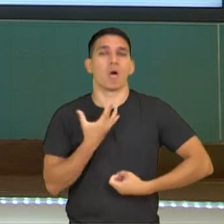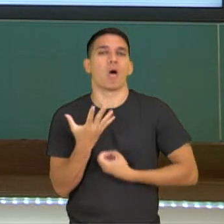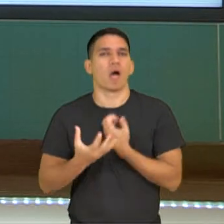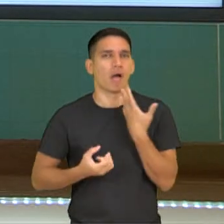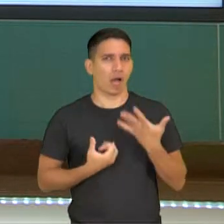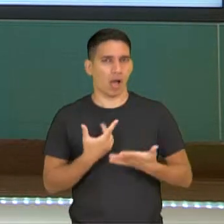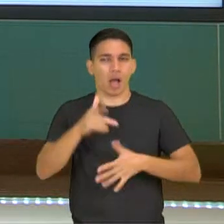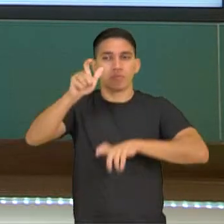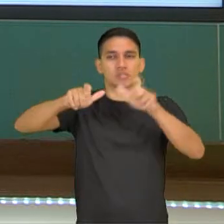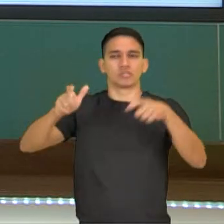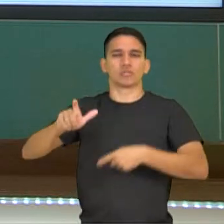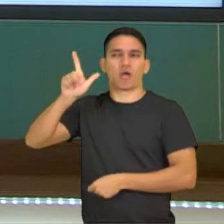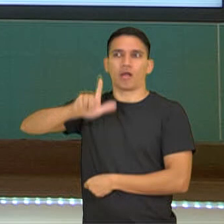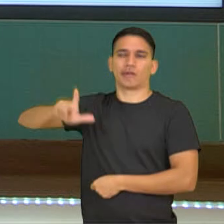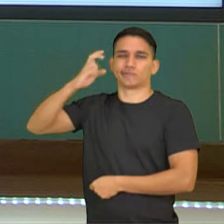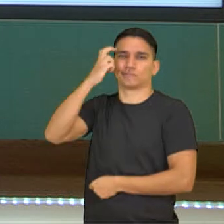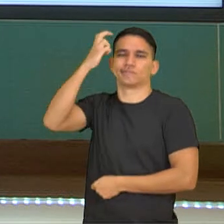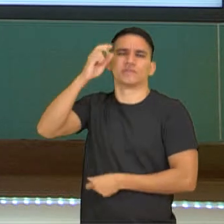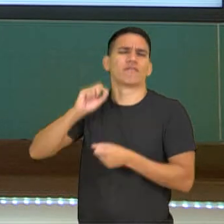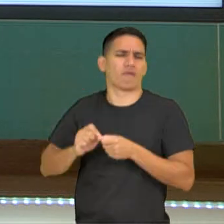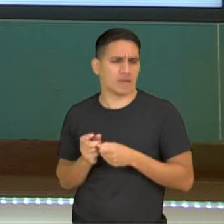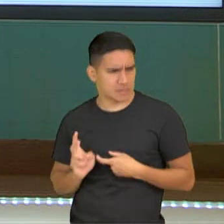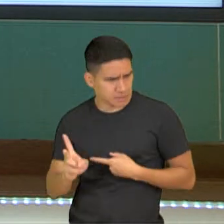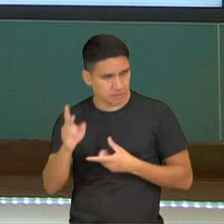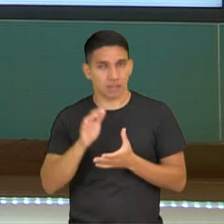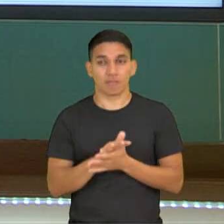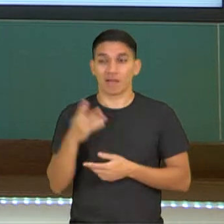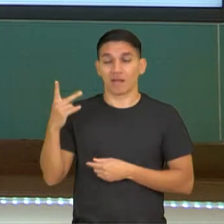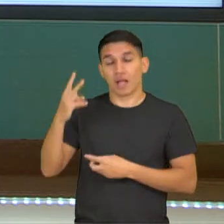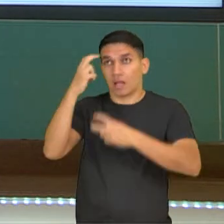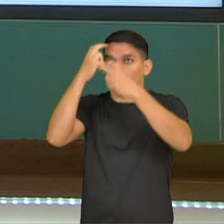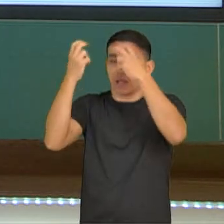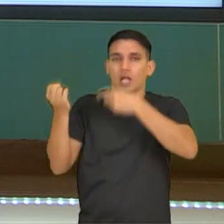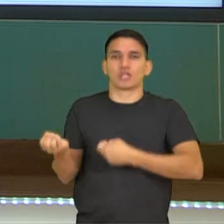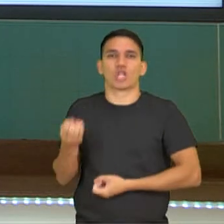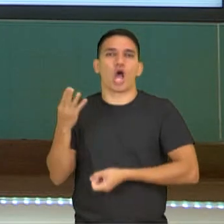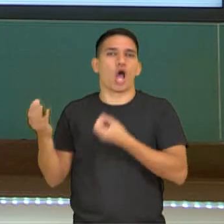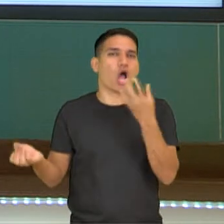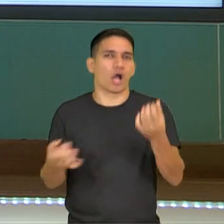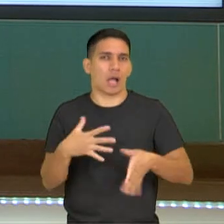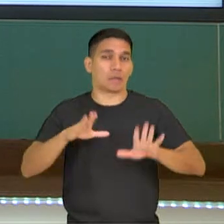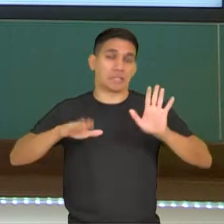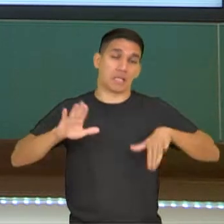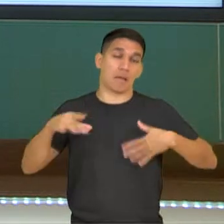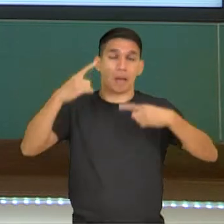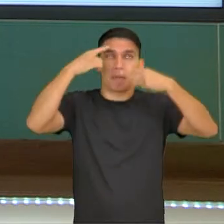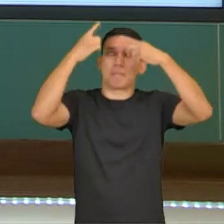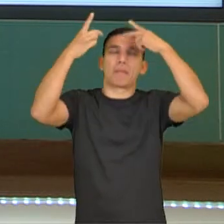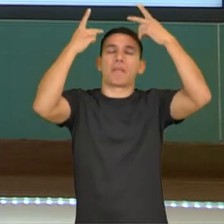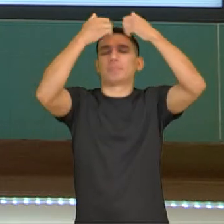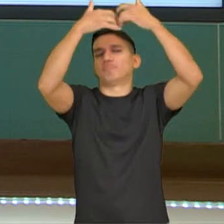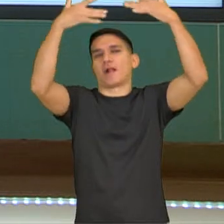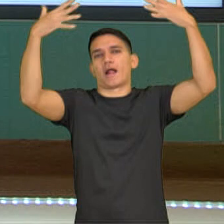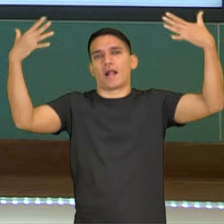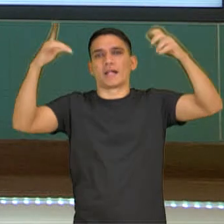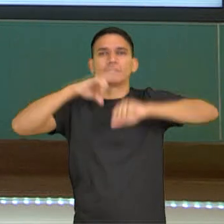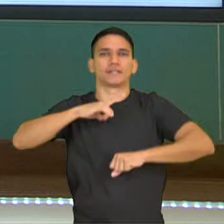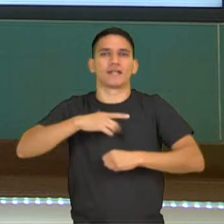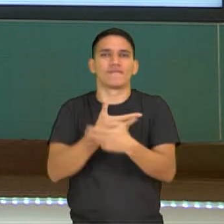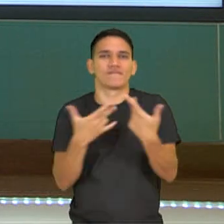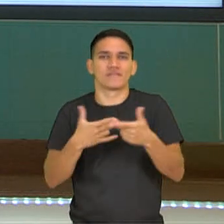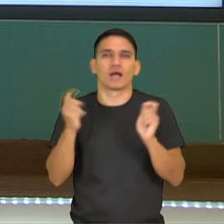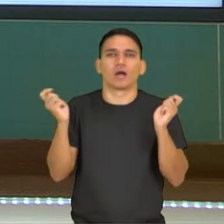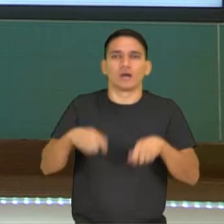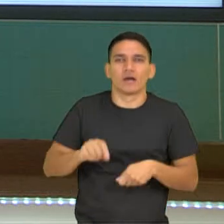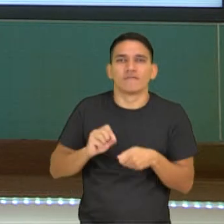pessoal da literatura, os intelectuais fazem constantemente, eles criam palavras novas. Aí a criatividade é infinita, né? Existem várias possibilidades